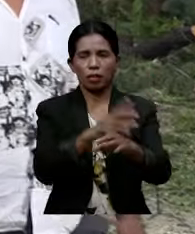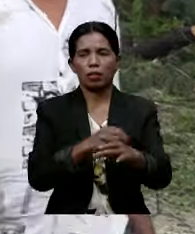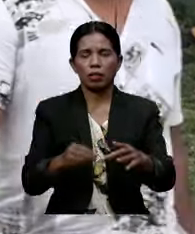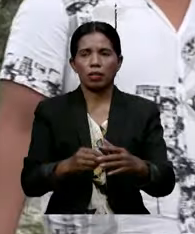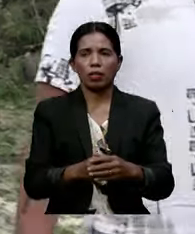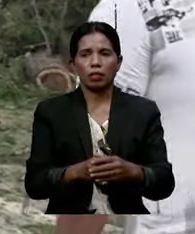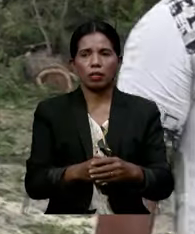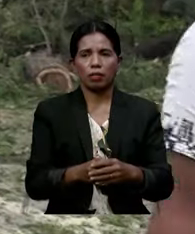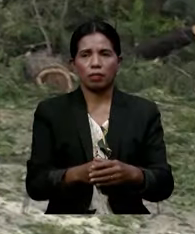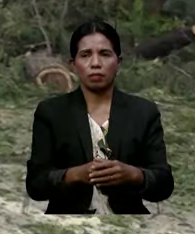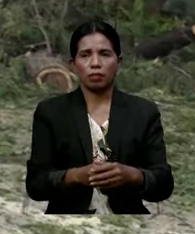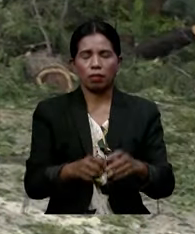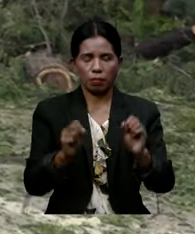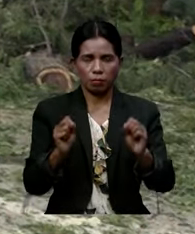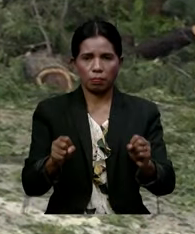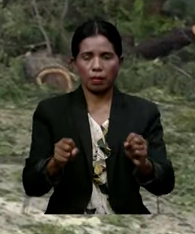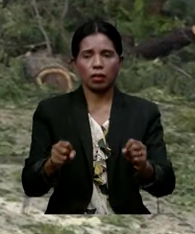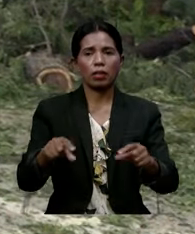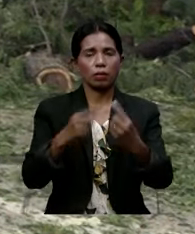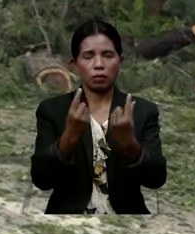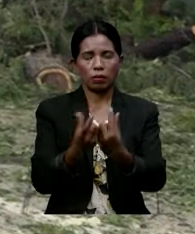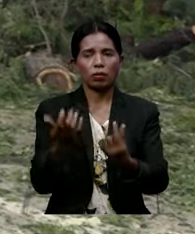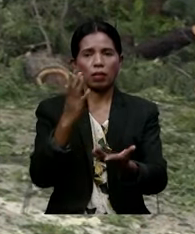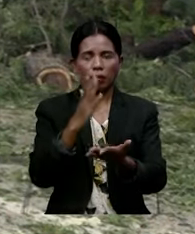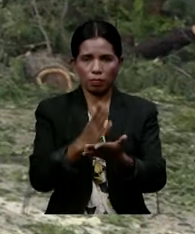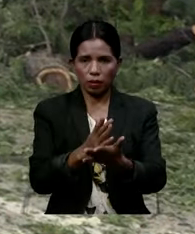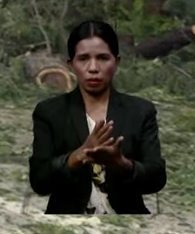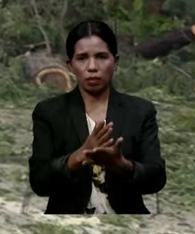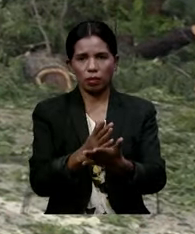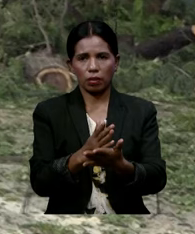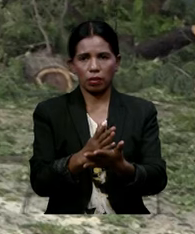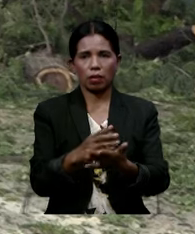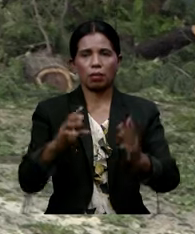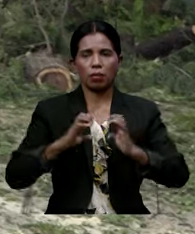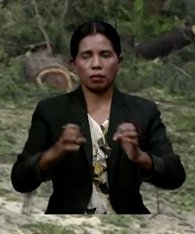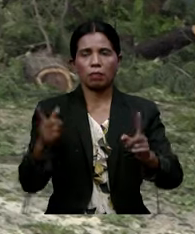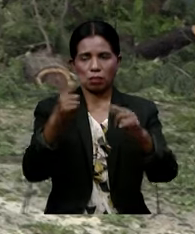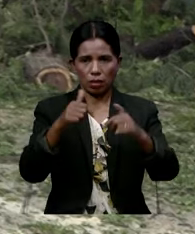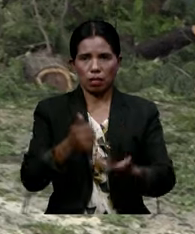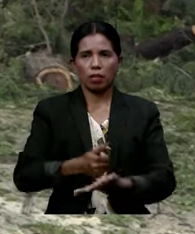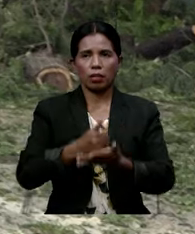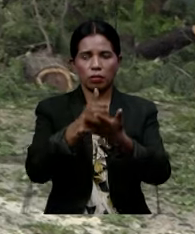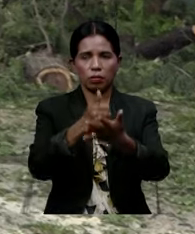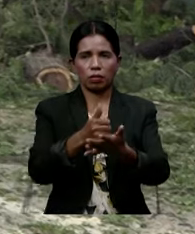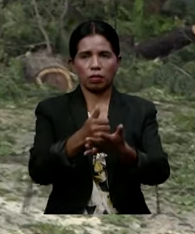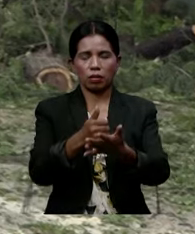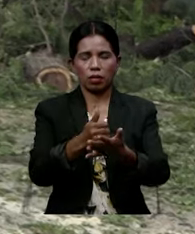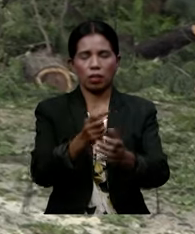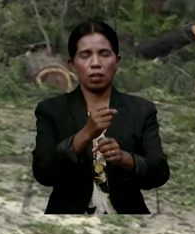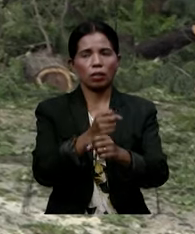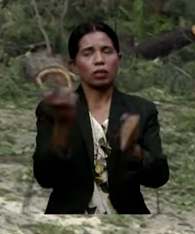piquete neve que brigadas preventivas. Emergências mai apoia para halukamanti